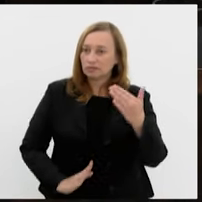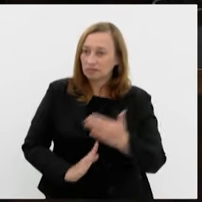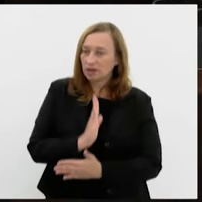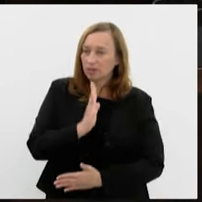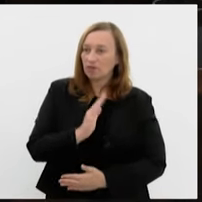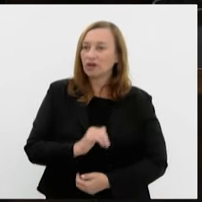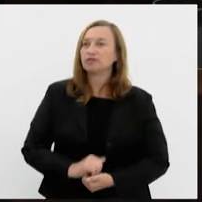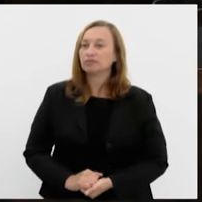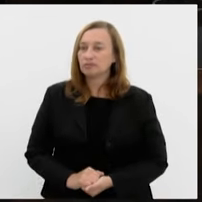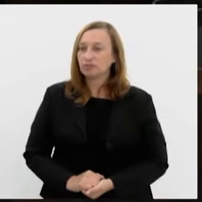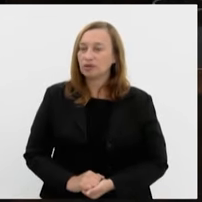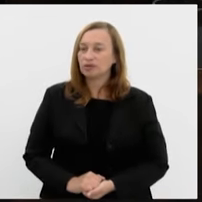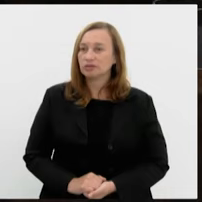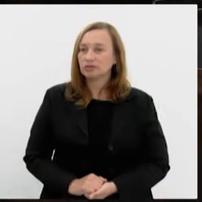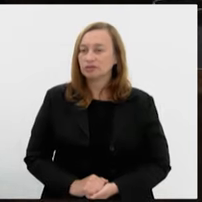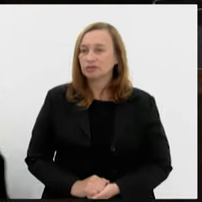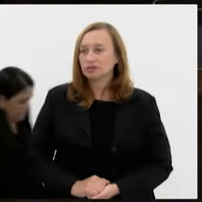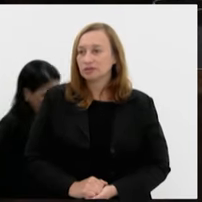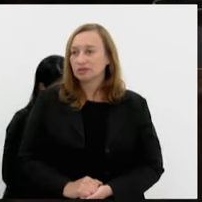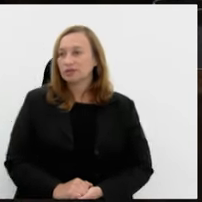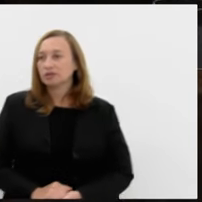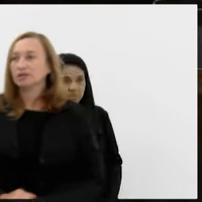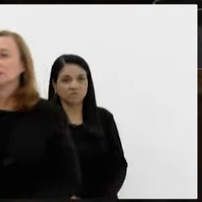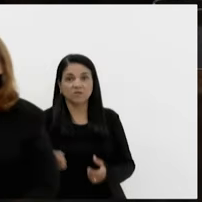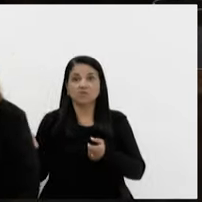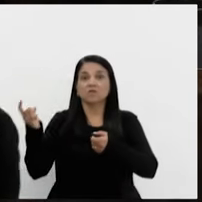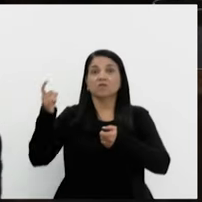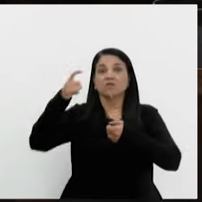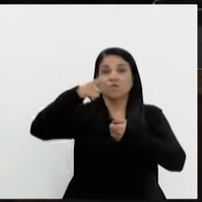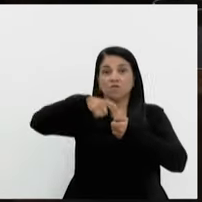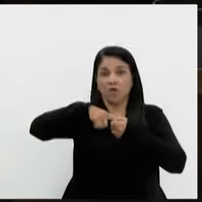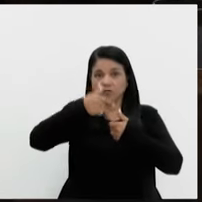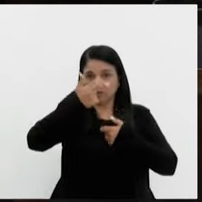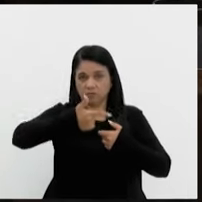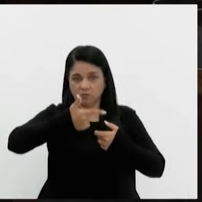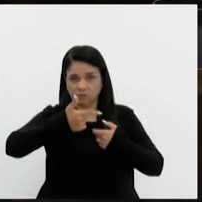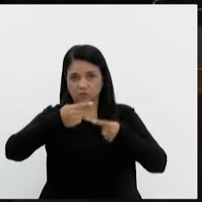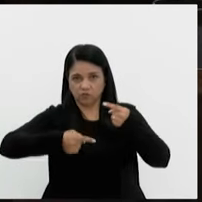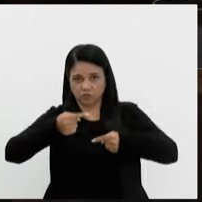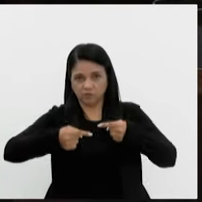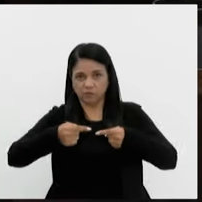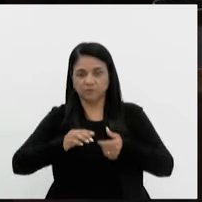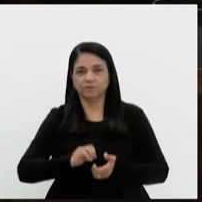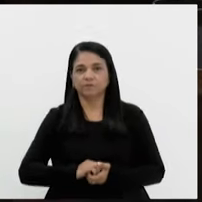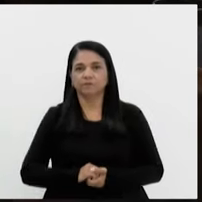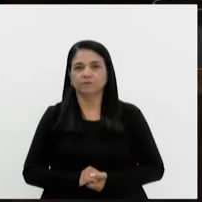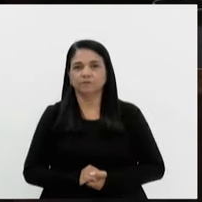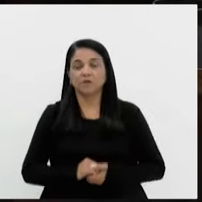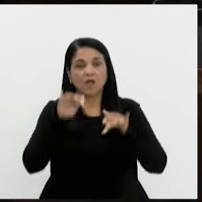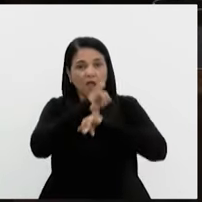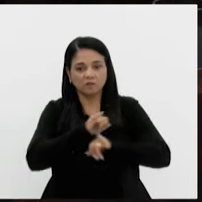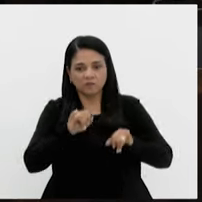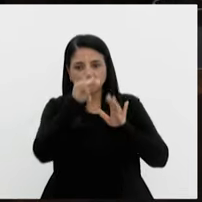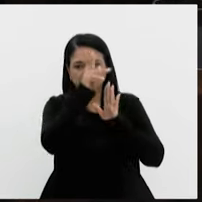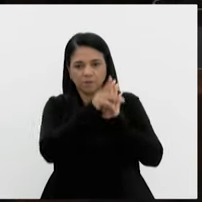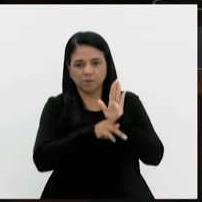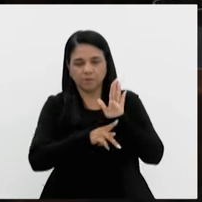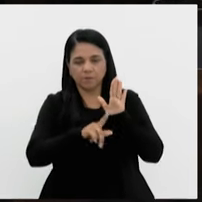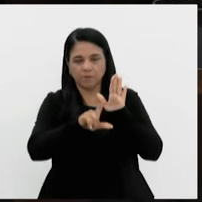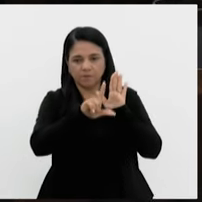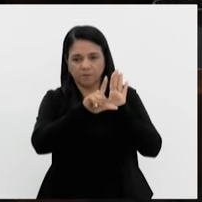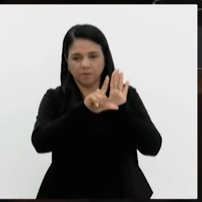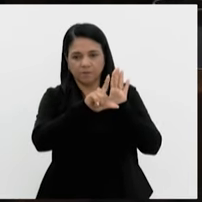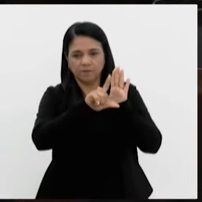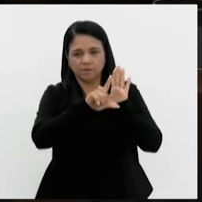aprovado em primeira e retorno em segunda anuncio